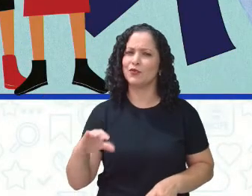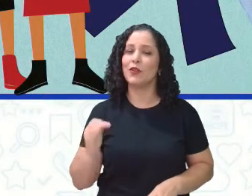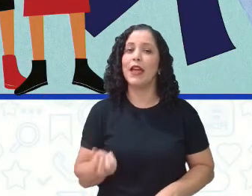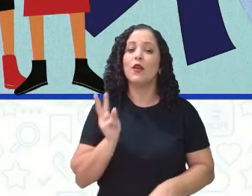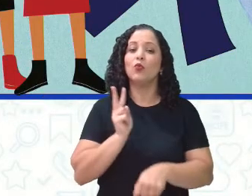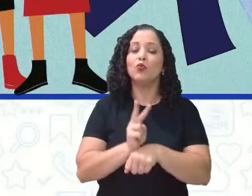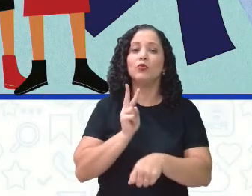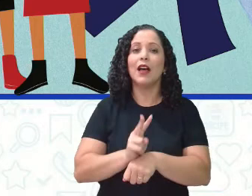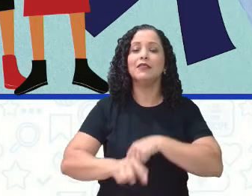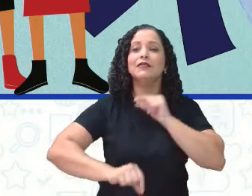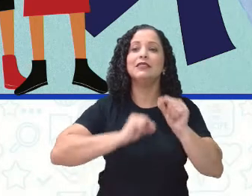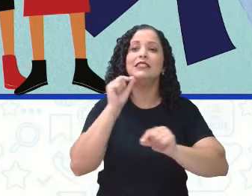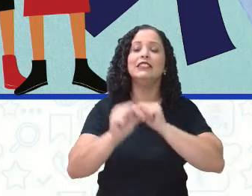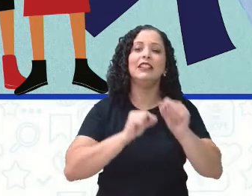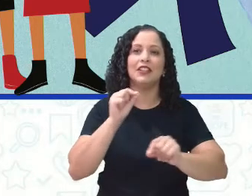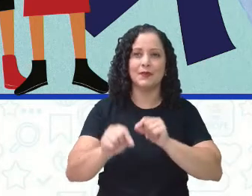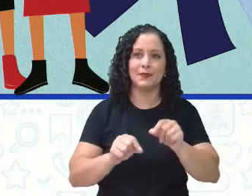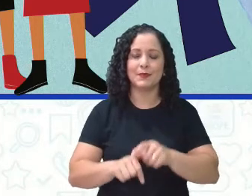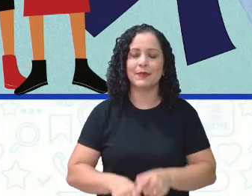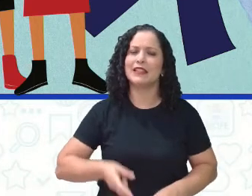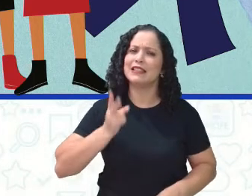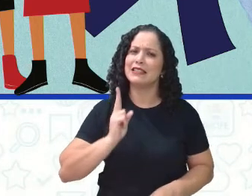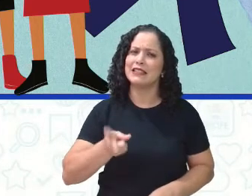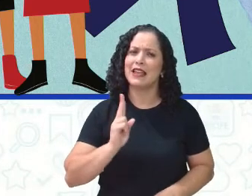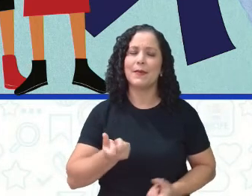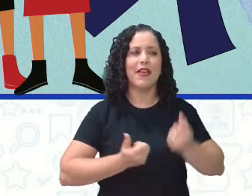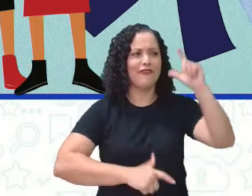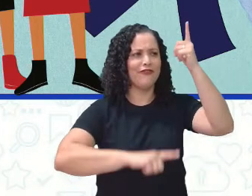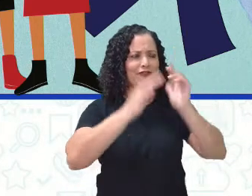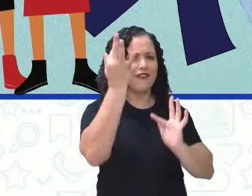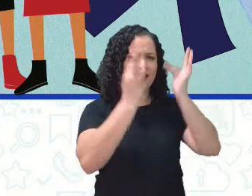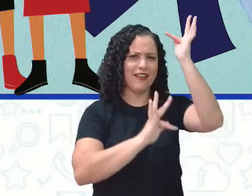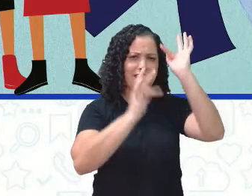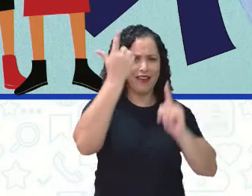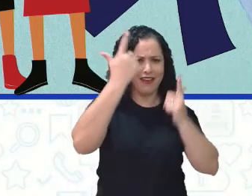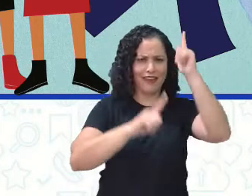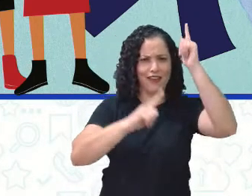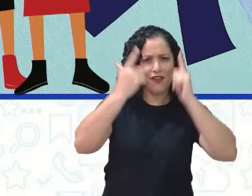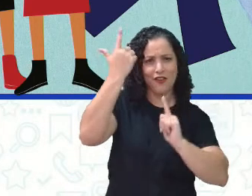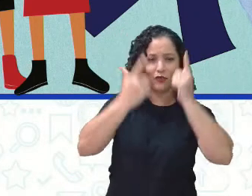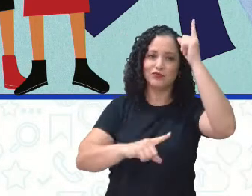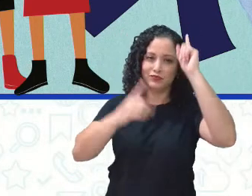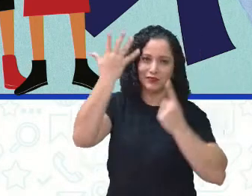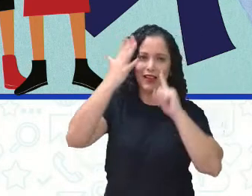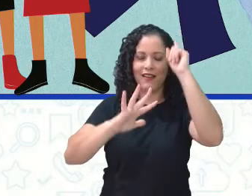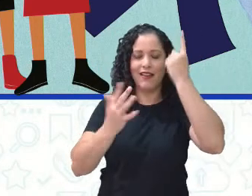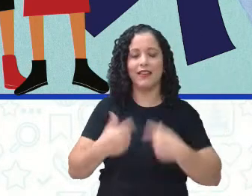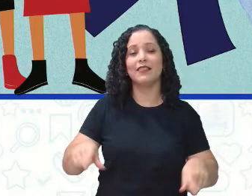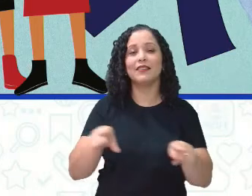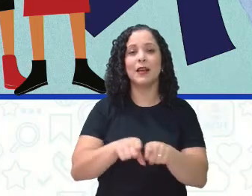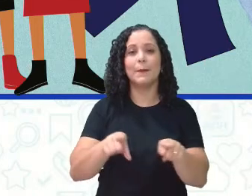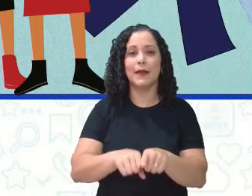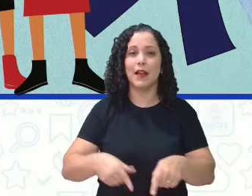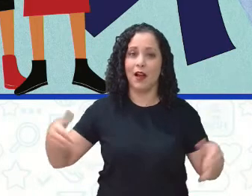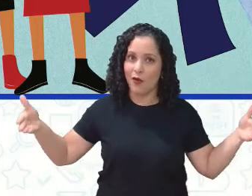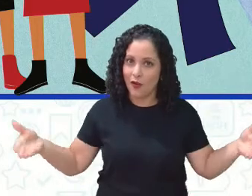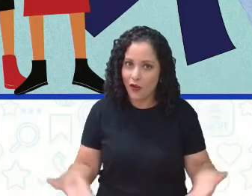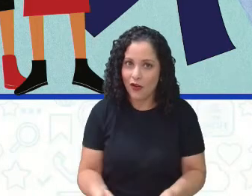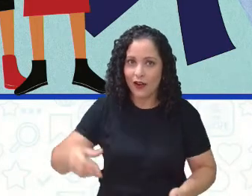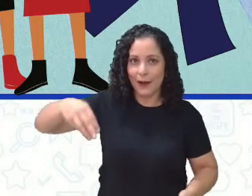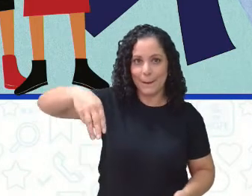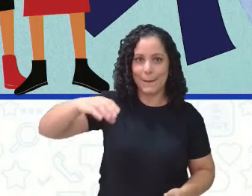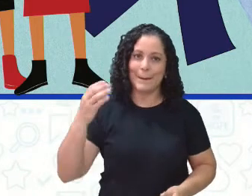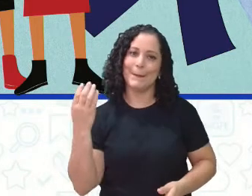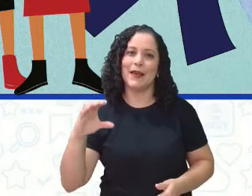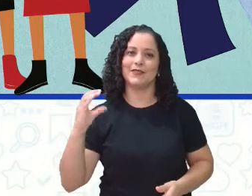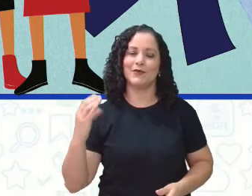né? Lembrem que aí, sempre em fevereiro nós falamos, agora estamos falando em março, todo mês nós vamos trazer aí o que é